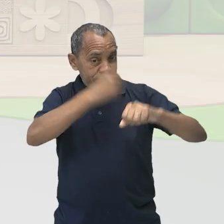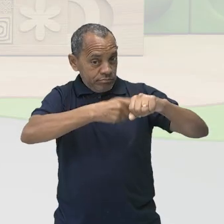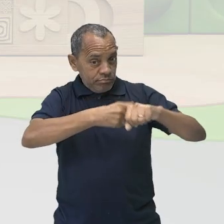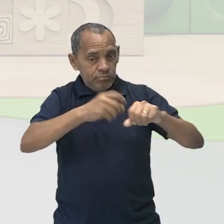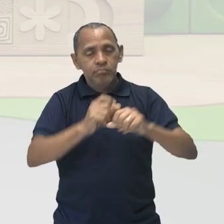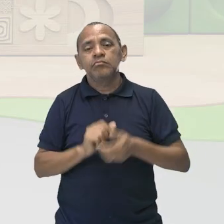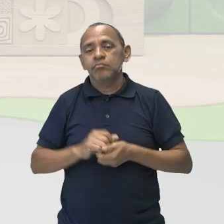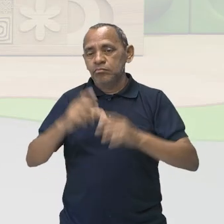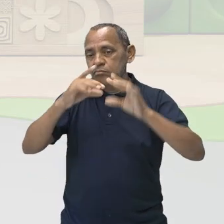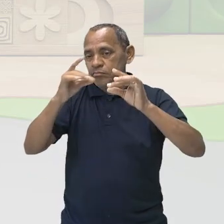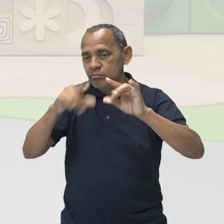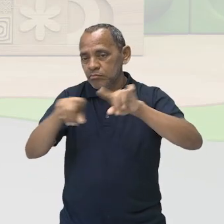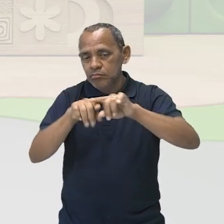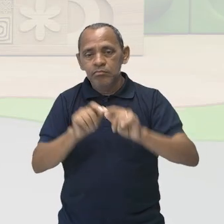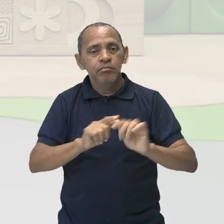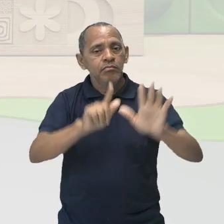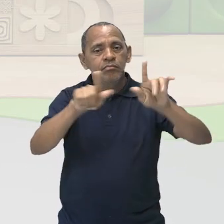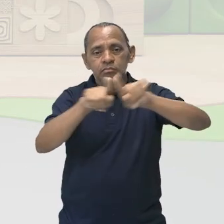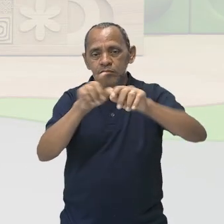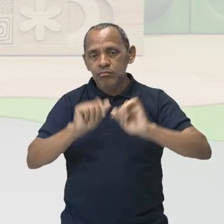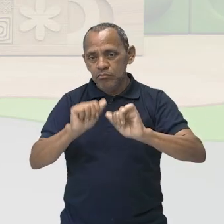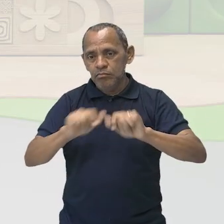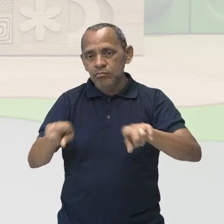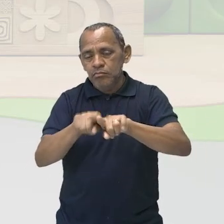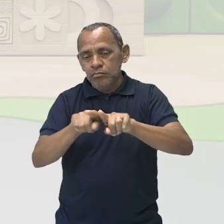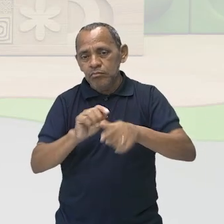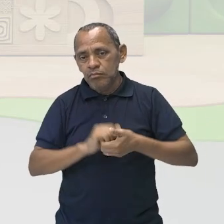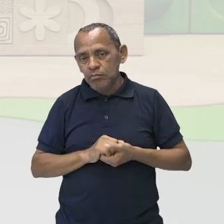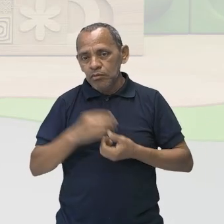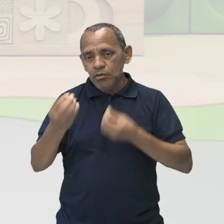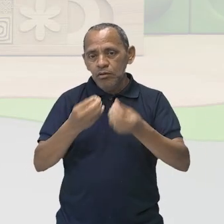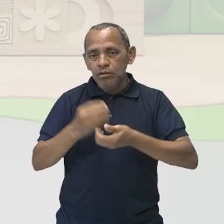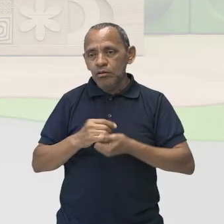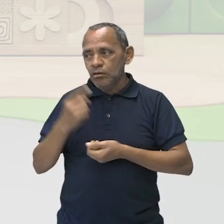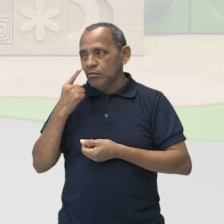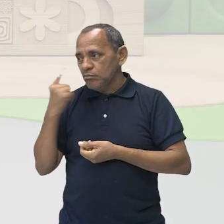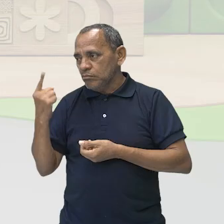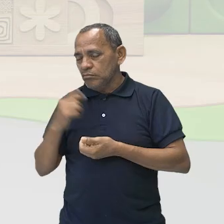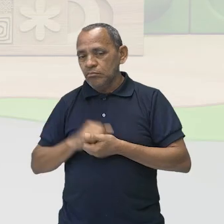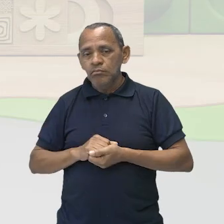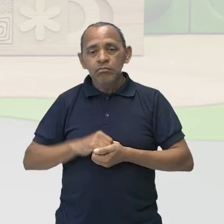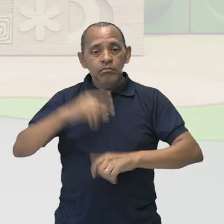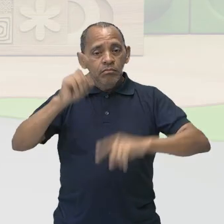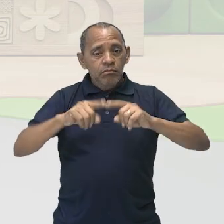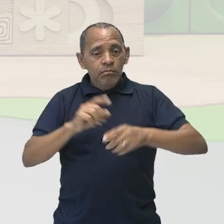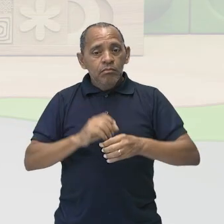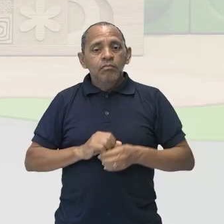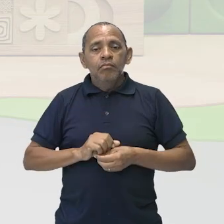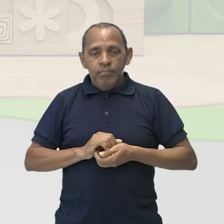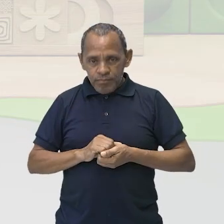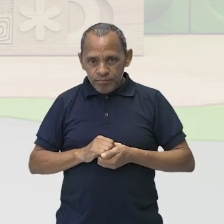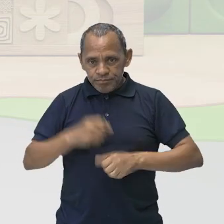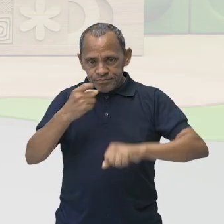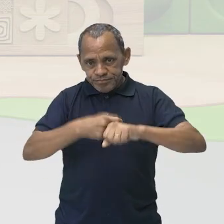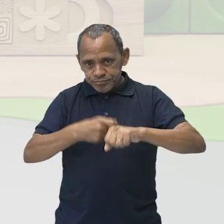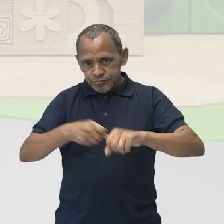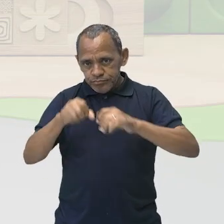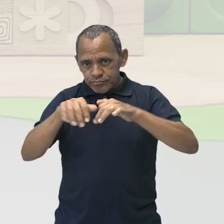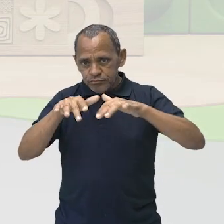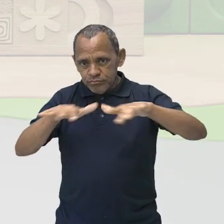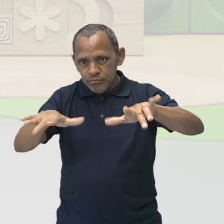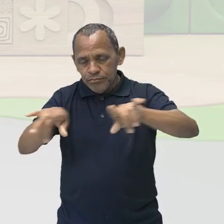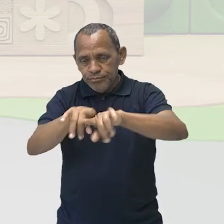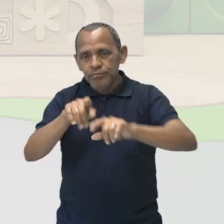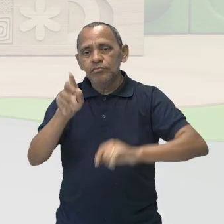é o que acontece aqui nas ondas sísmicas, que utilizam, assim, então, né, dos meios sólidos para se propagar. Então,